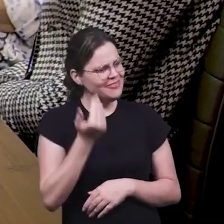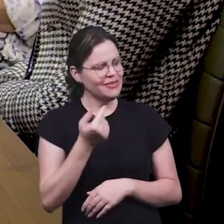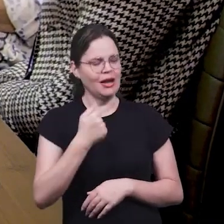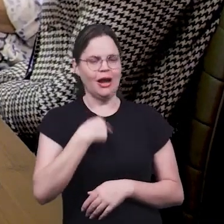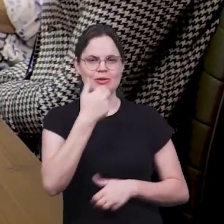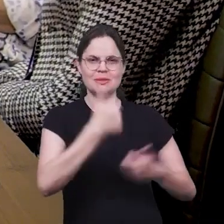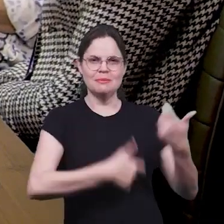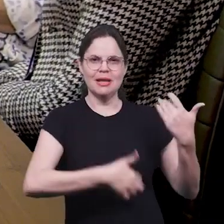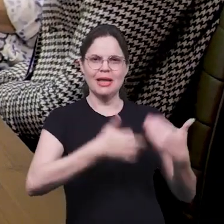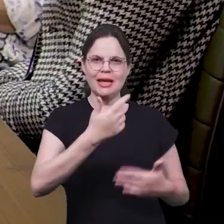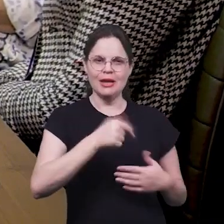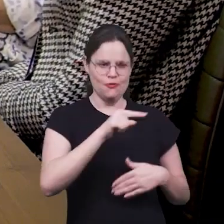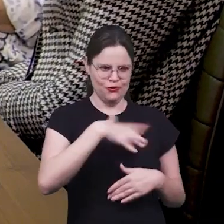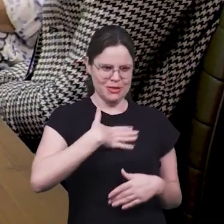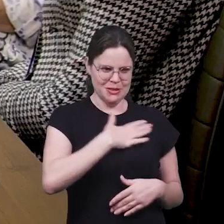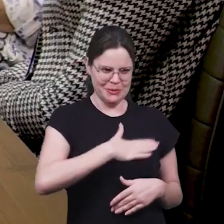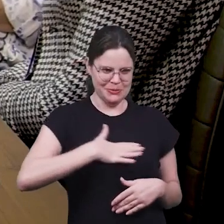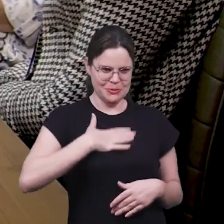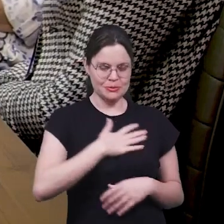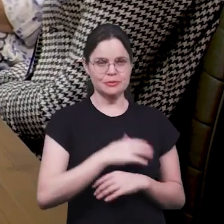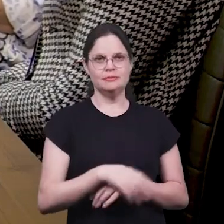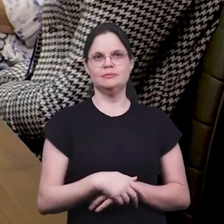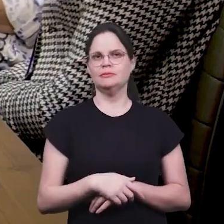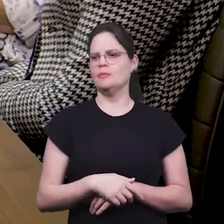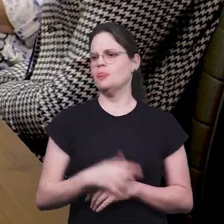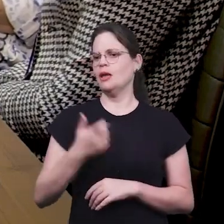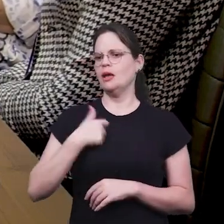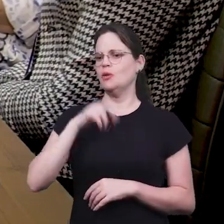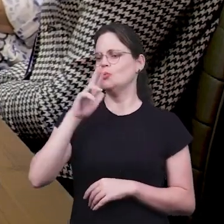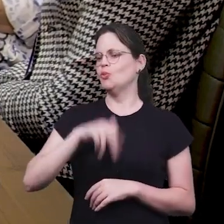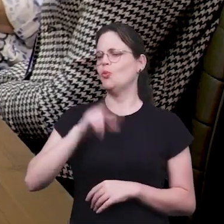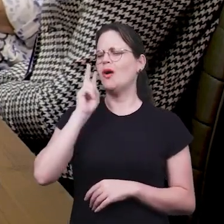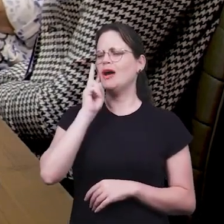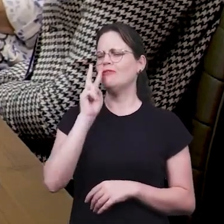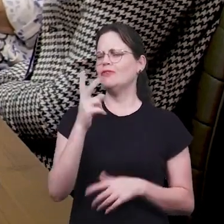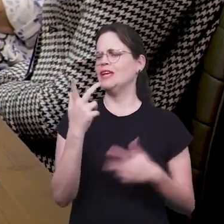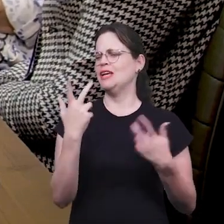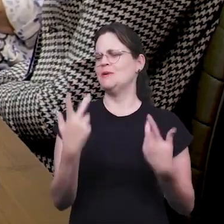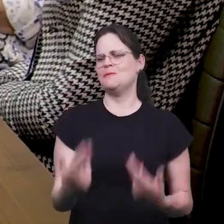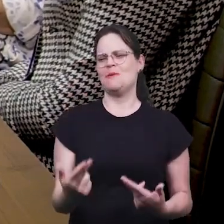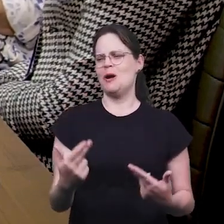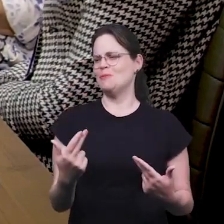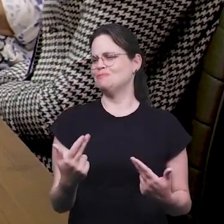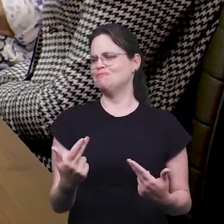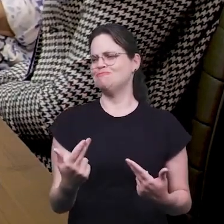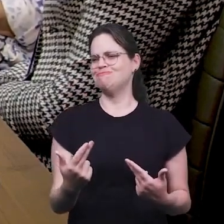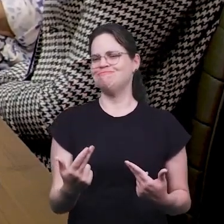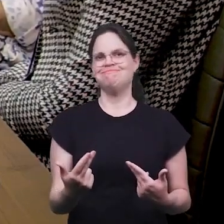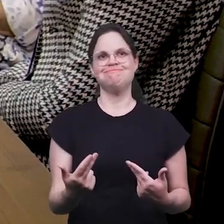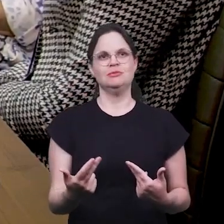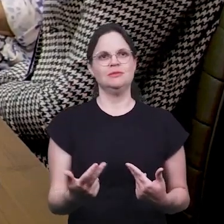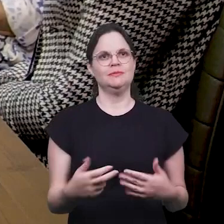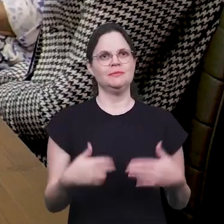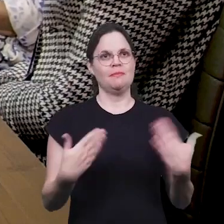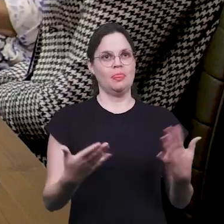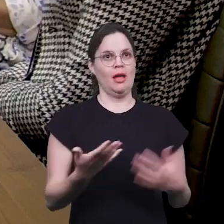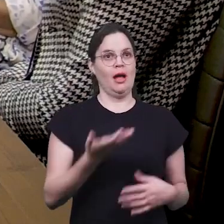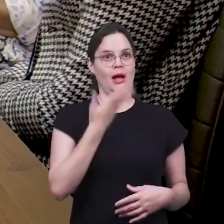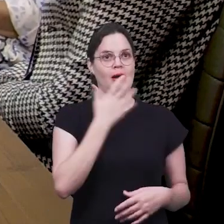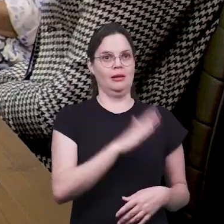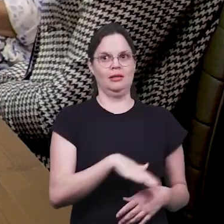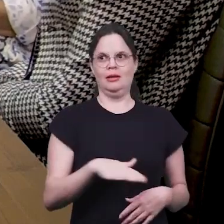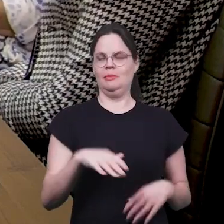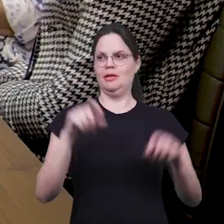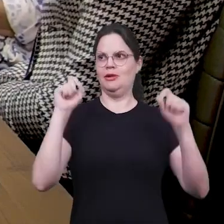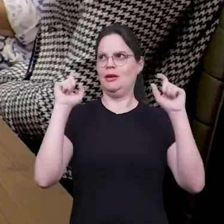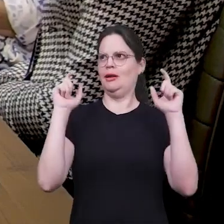veio. Expliquei algumas coisas para ela. Você gostou? Ela falou assim: eu nunca vi uma coisa dessa. Que maravilha. Aí a nossa intermediária